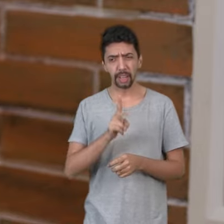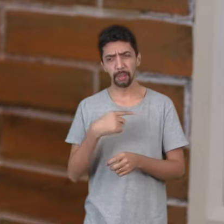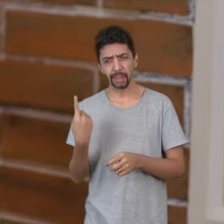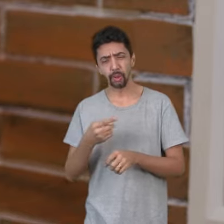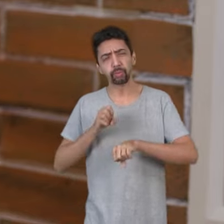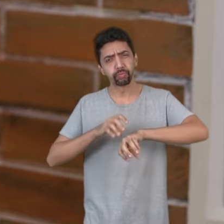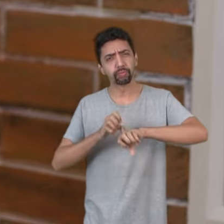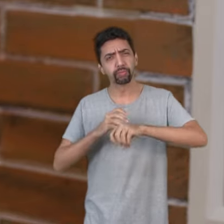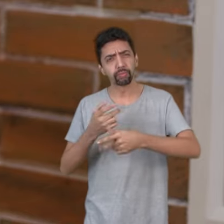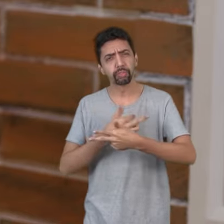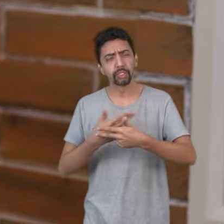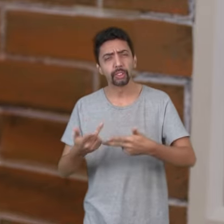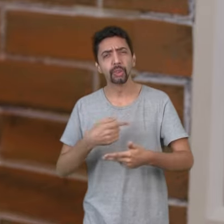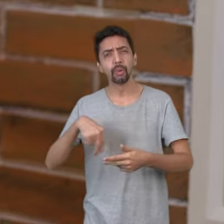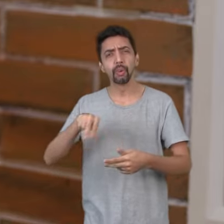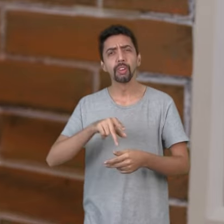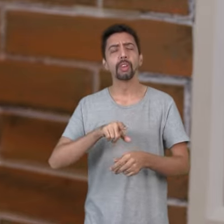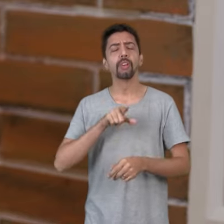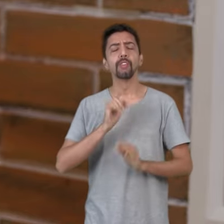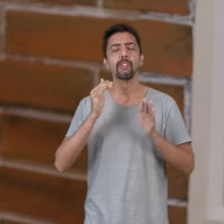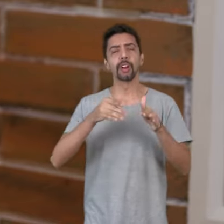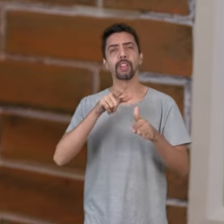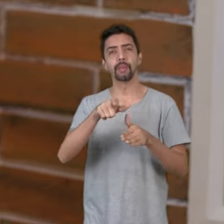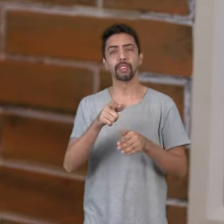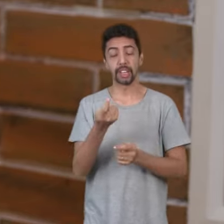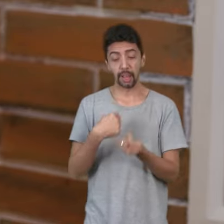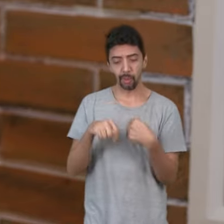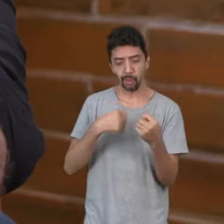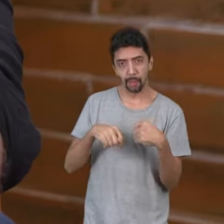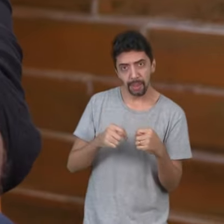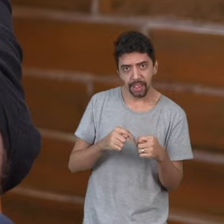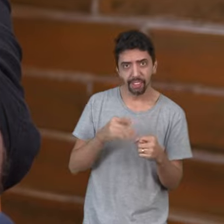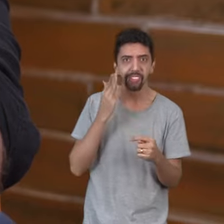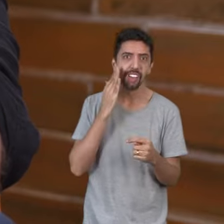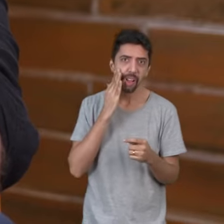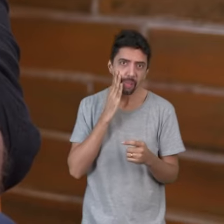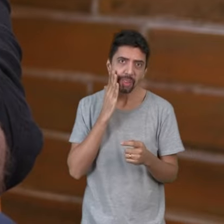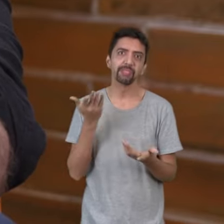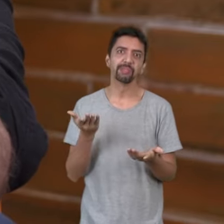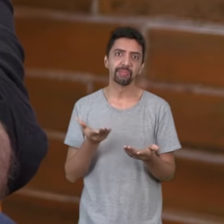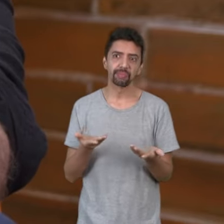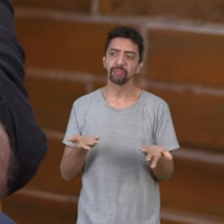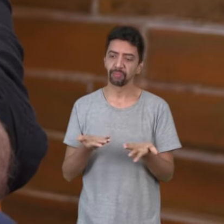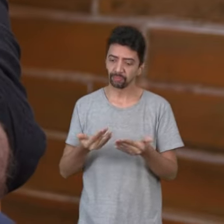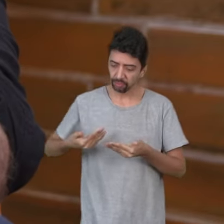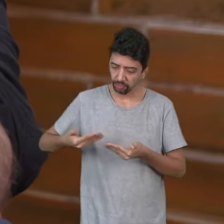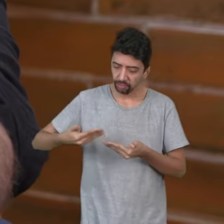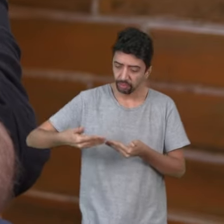economia, reduções de gastos como esta da energia solar? Assim, estaremos